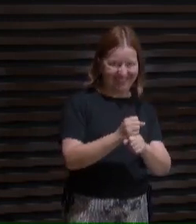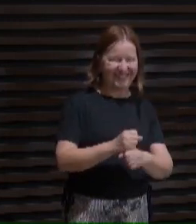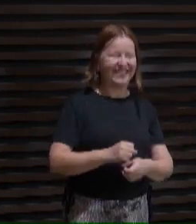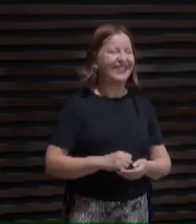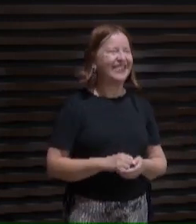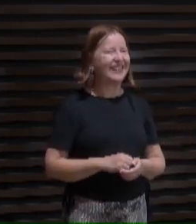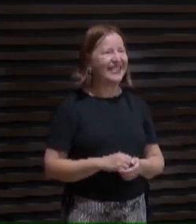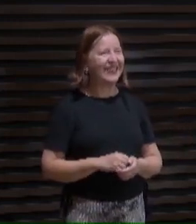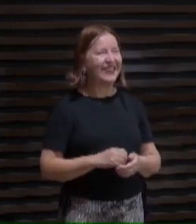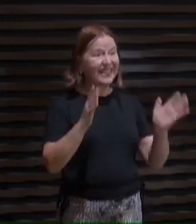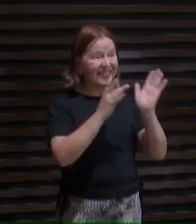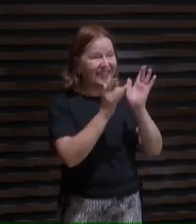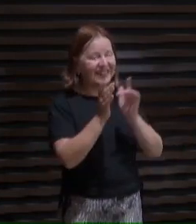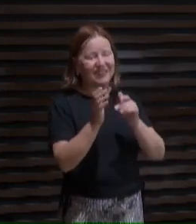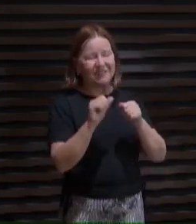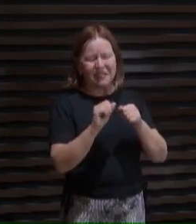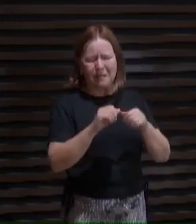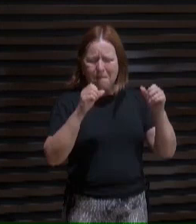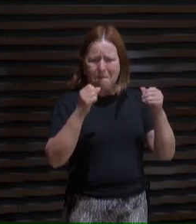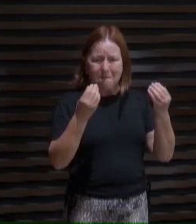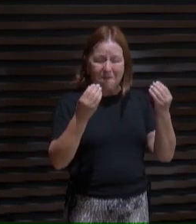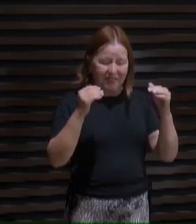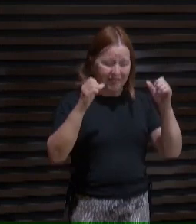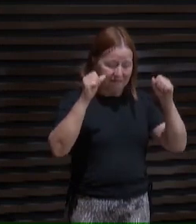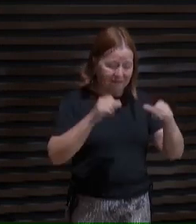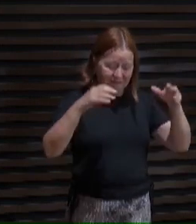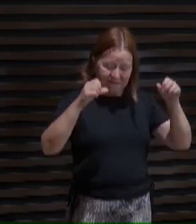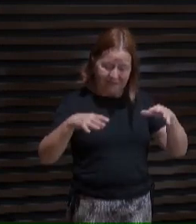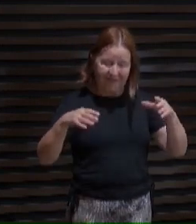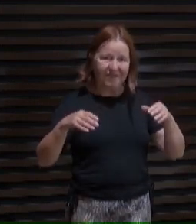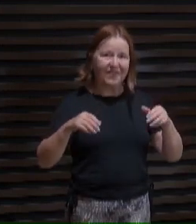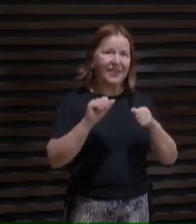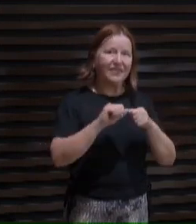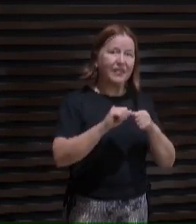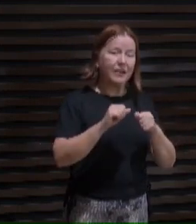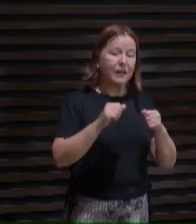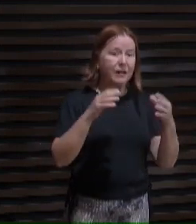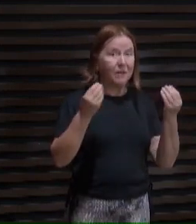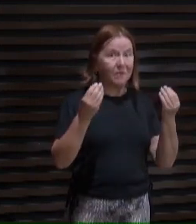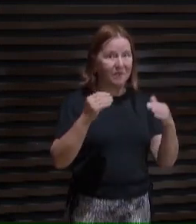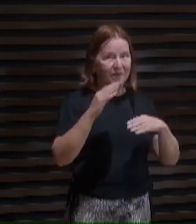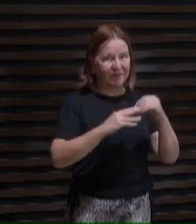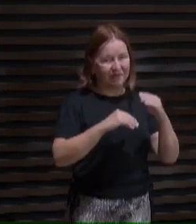Jesus fez muitos milagres. Ele realizou muitas obras,